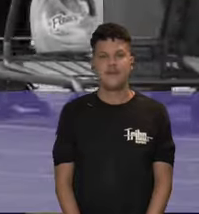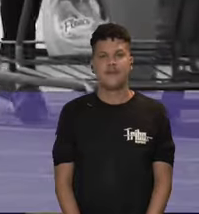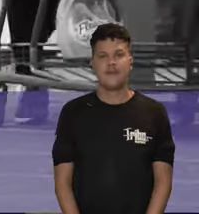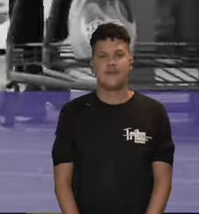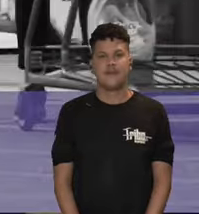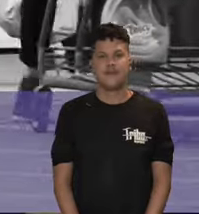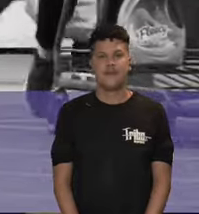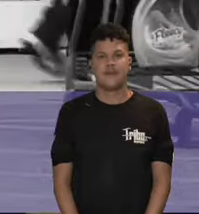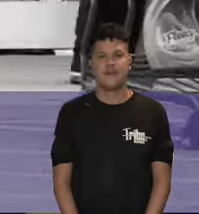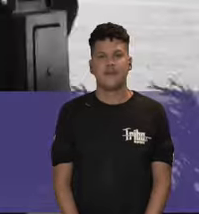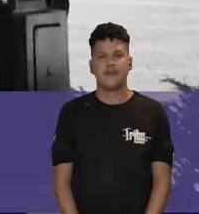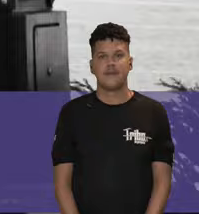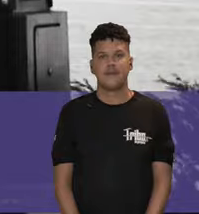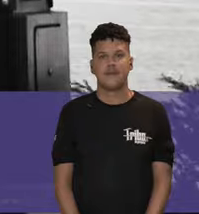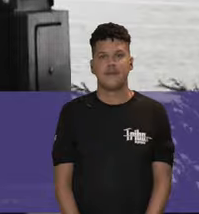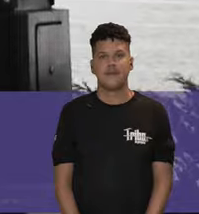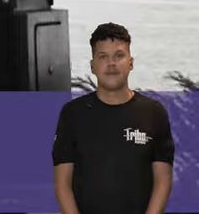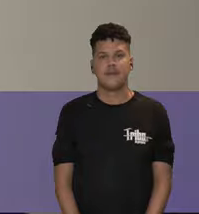pedir aquilo.